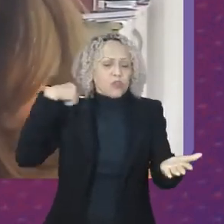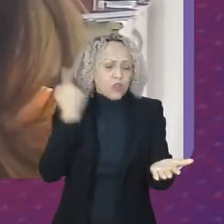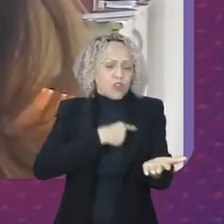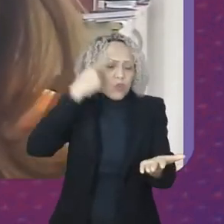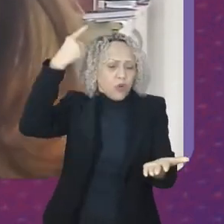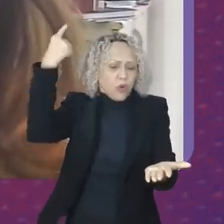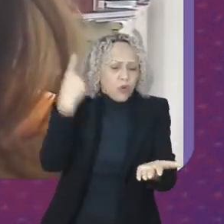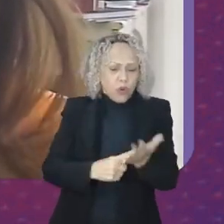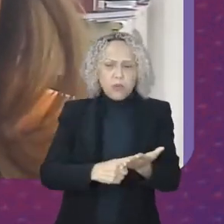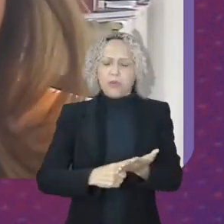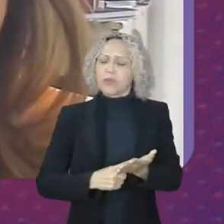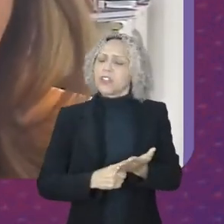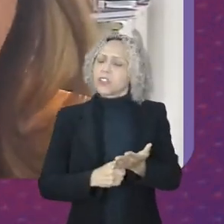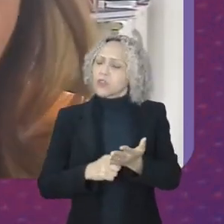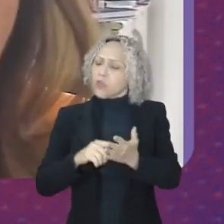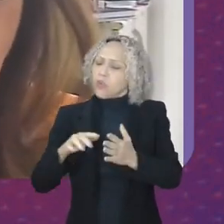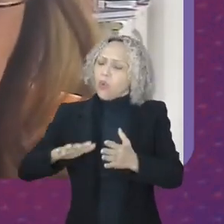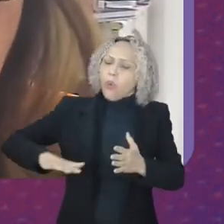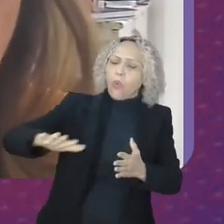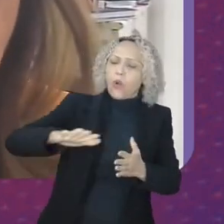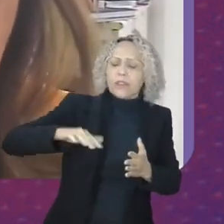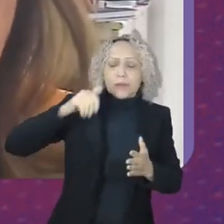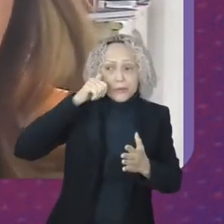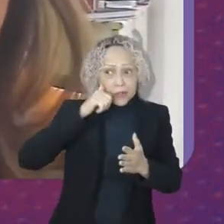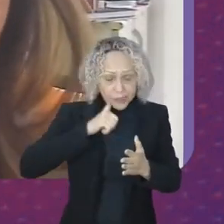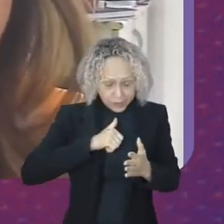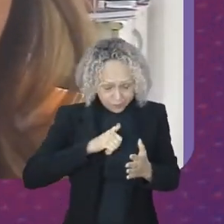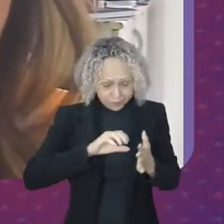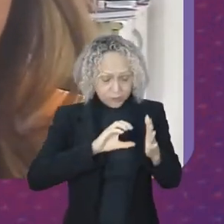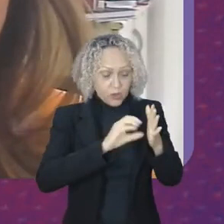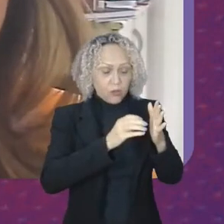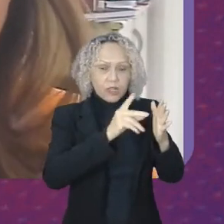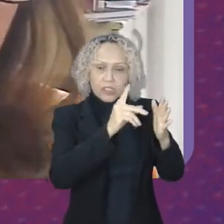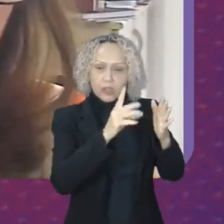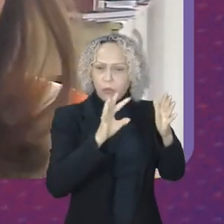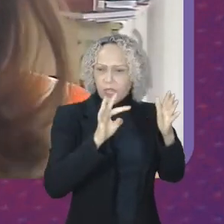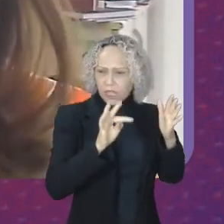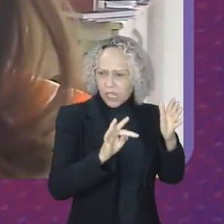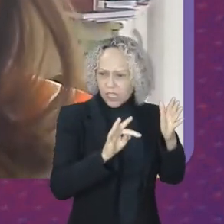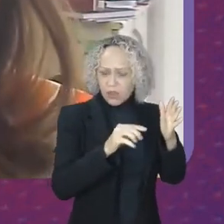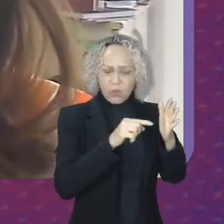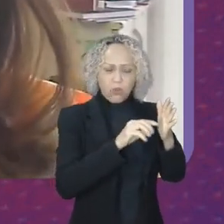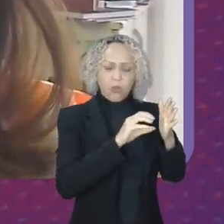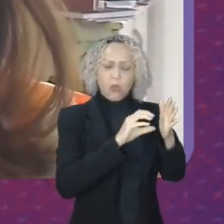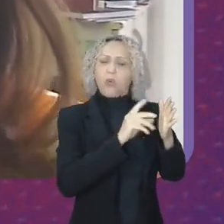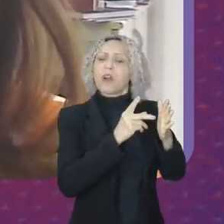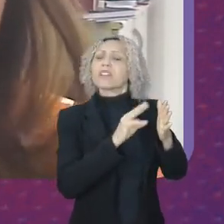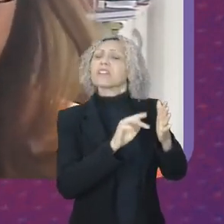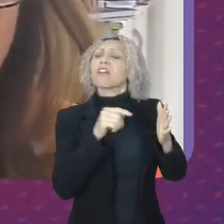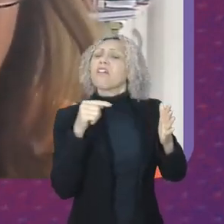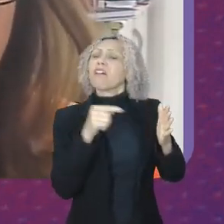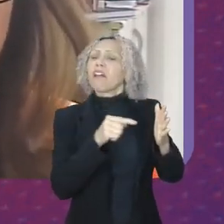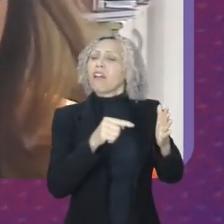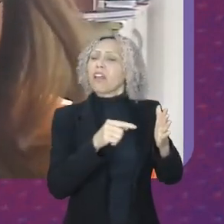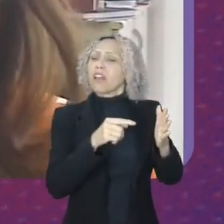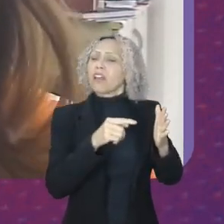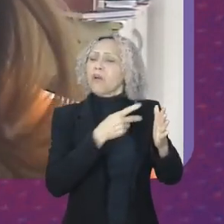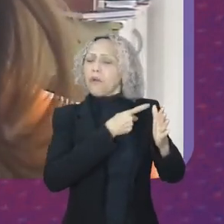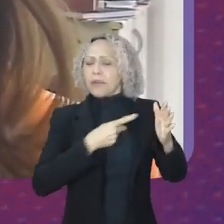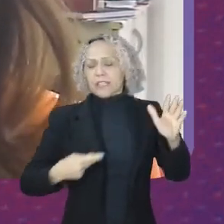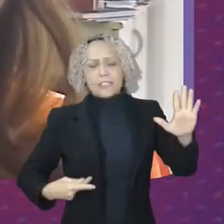queremos que o Partido dos Trabalhadores, que é o partido que tem como o presidente Lula como o